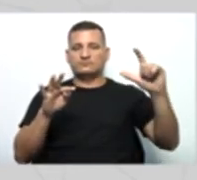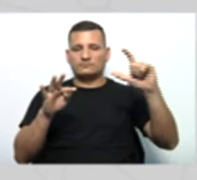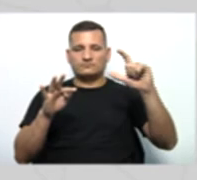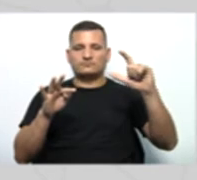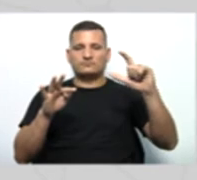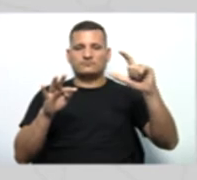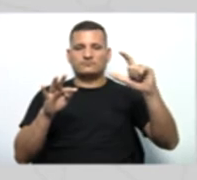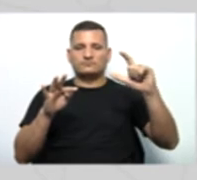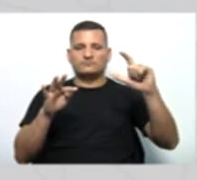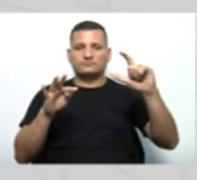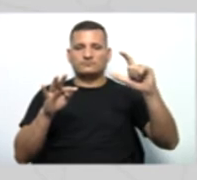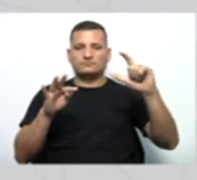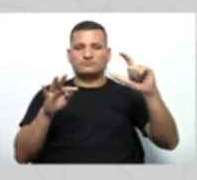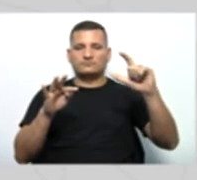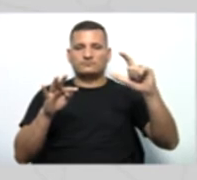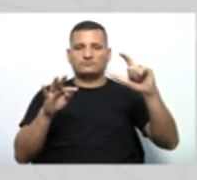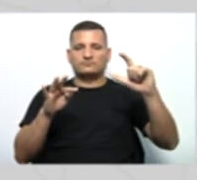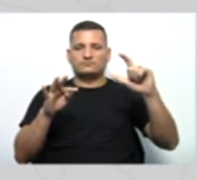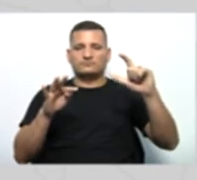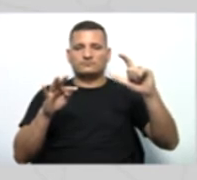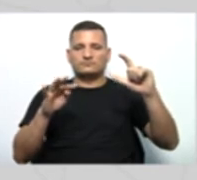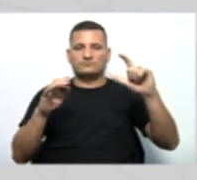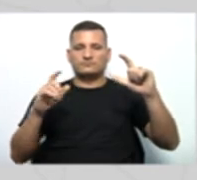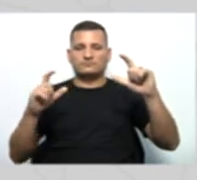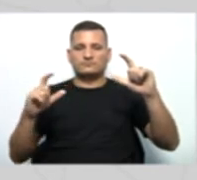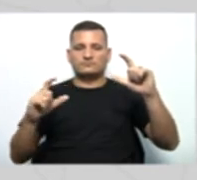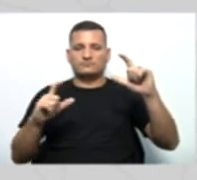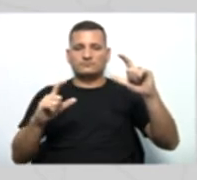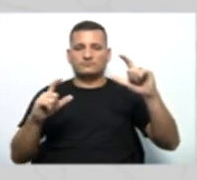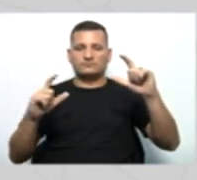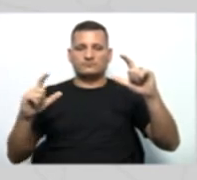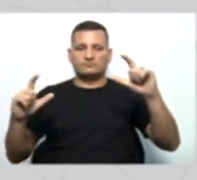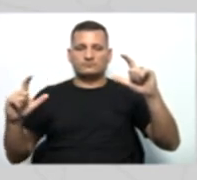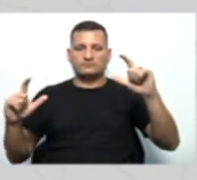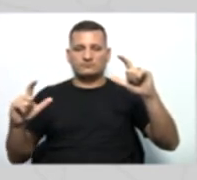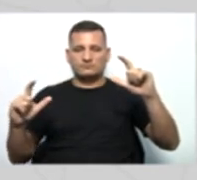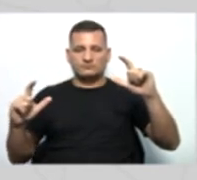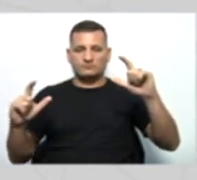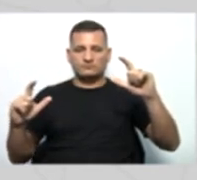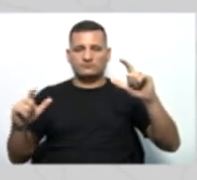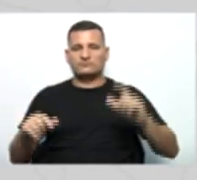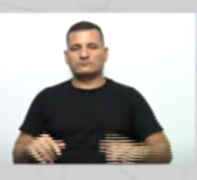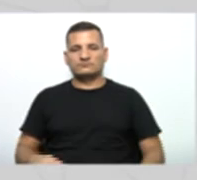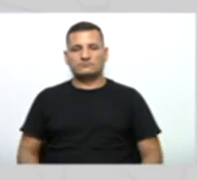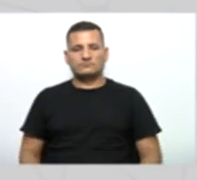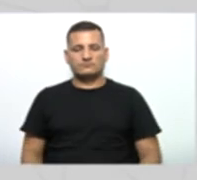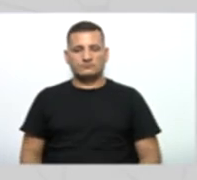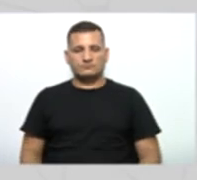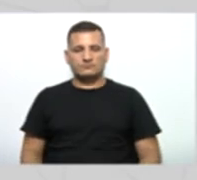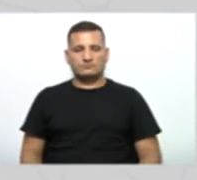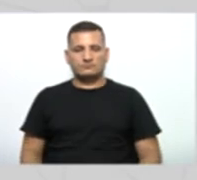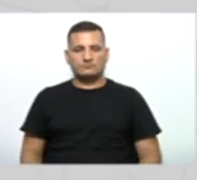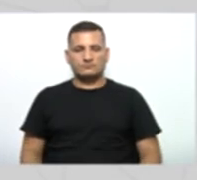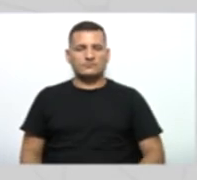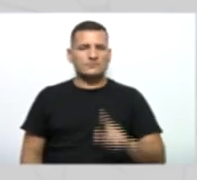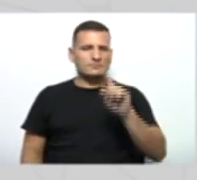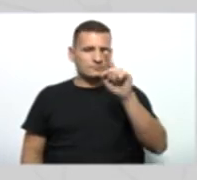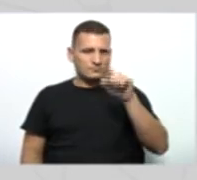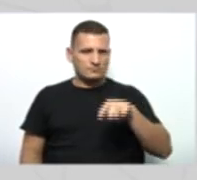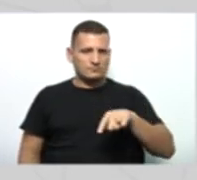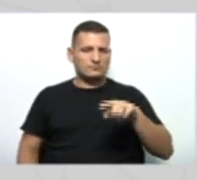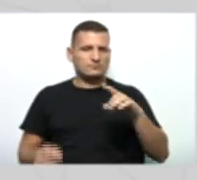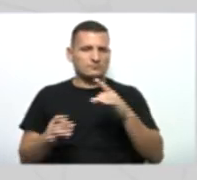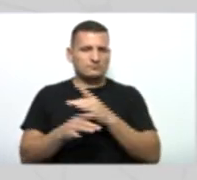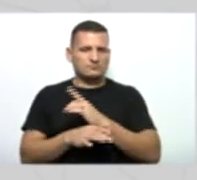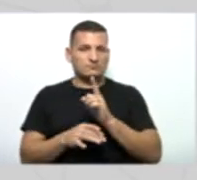dessa forma, você conseguiria acessar o seu atributo do tipo privado. Acabou o código, professor? Não, não acabou, porque aqui você